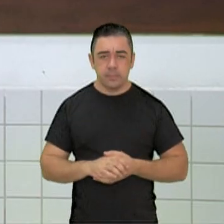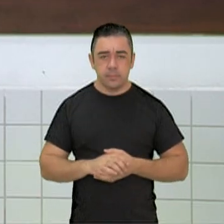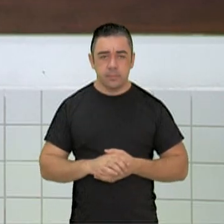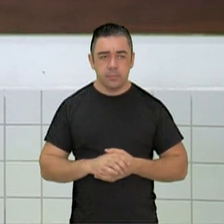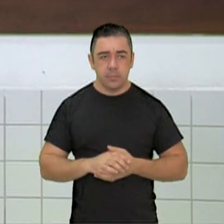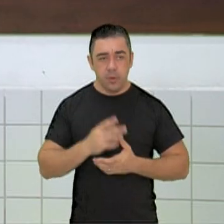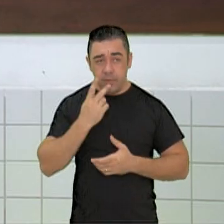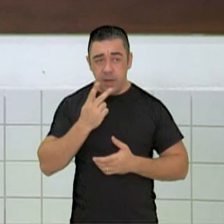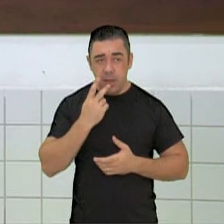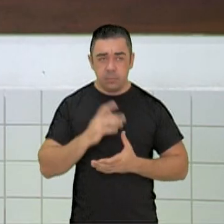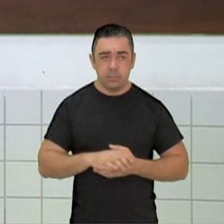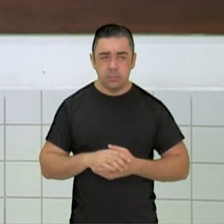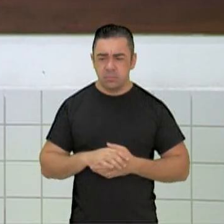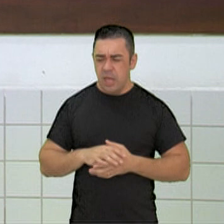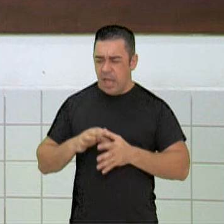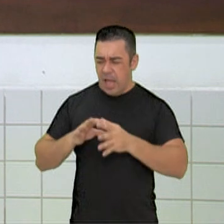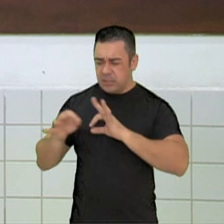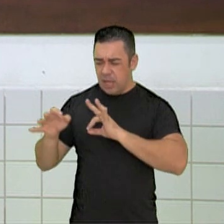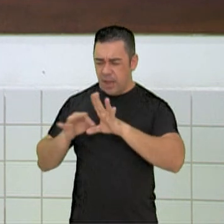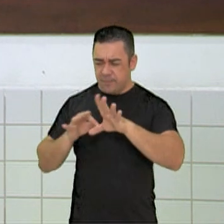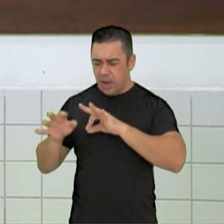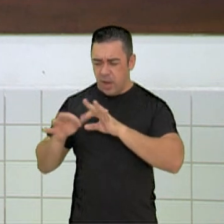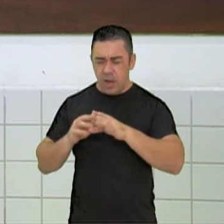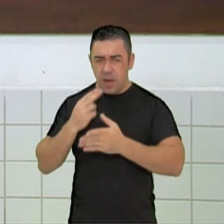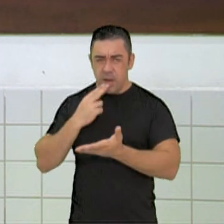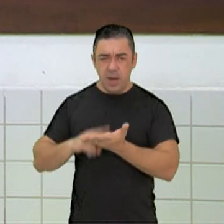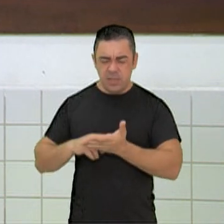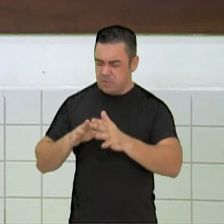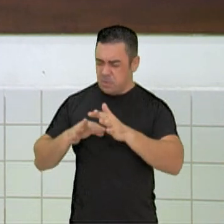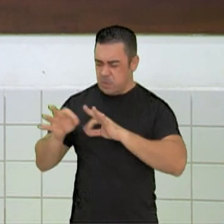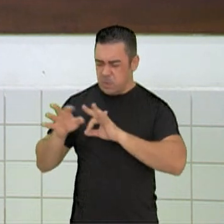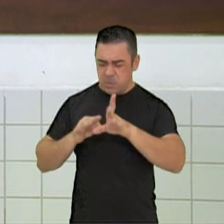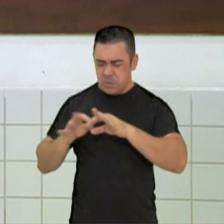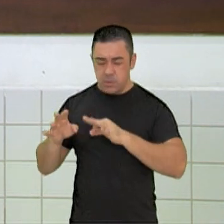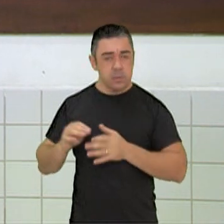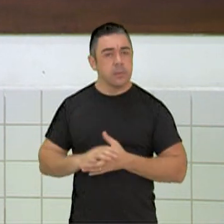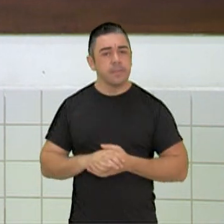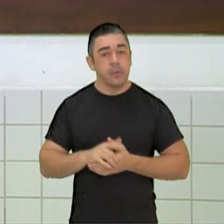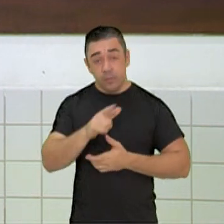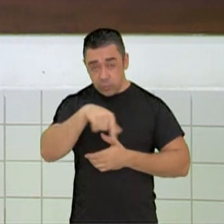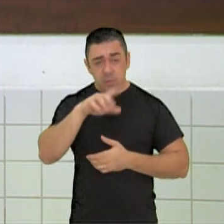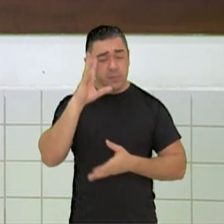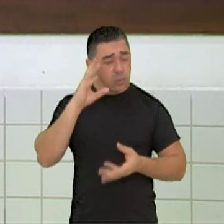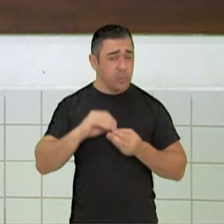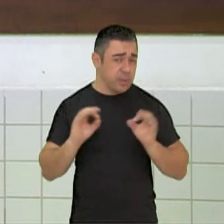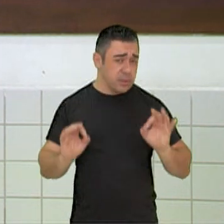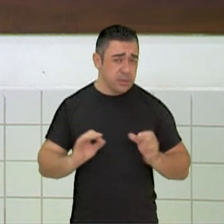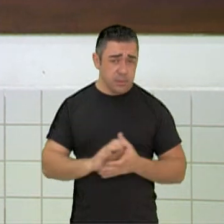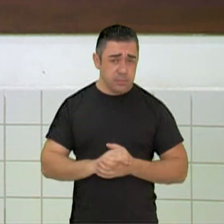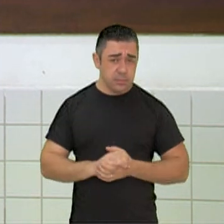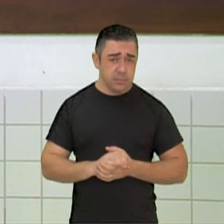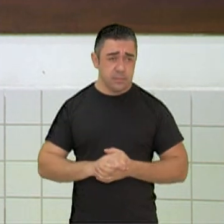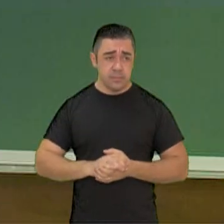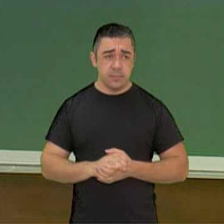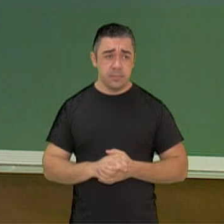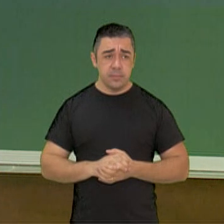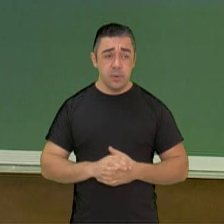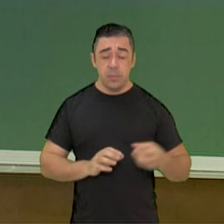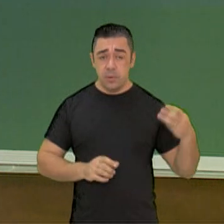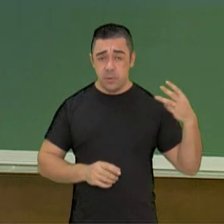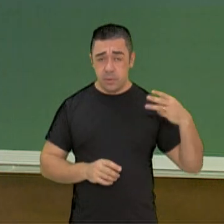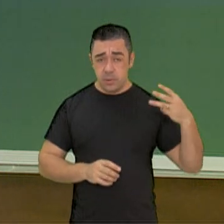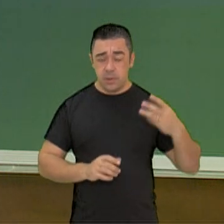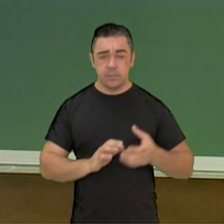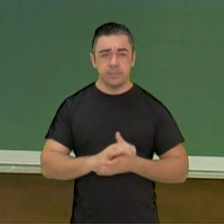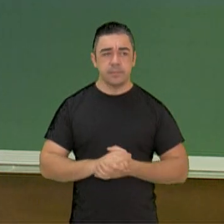Como ali eu falar, rasgava as cartas. Vocês também vão conseguir entender, correto? Então vamos